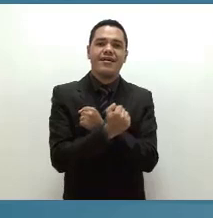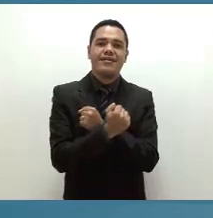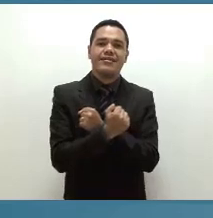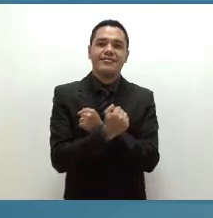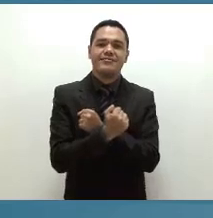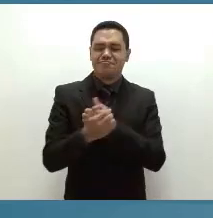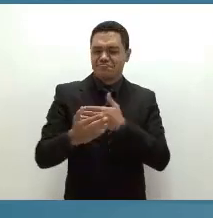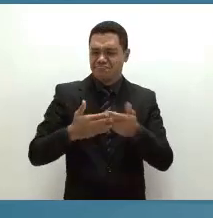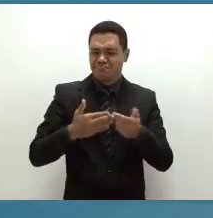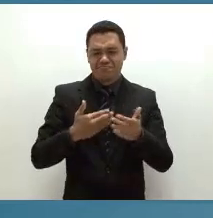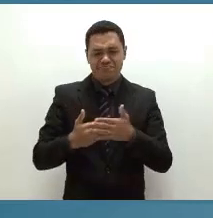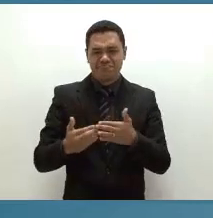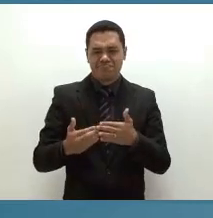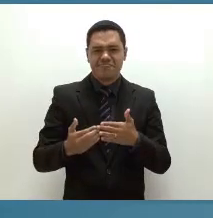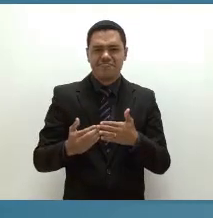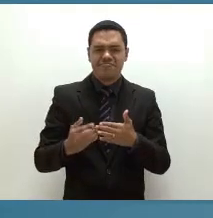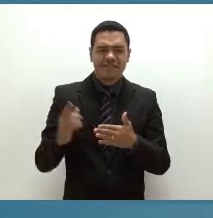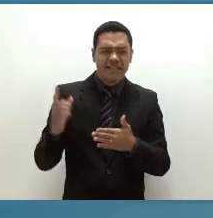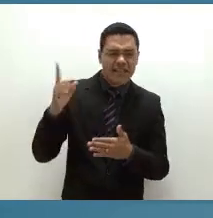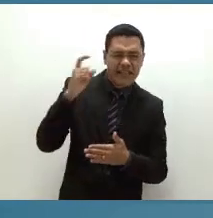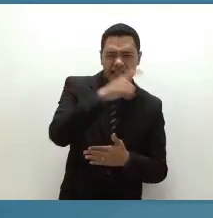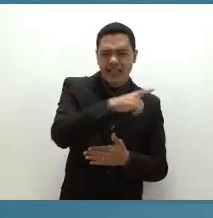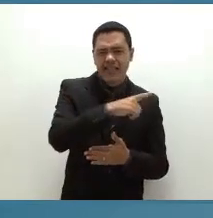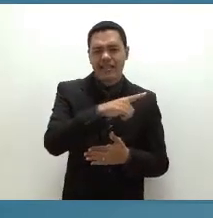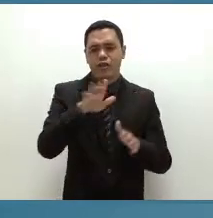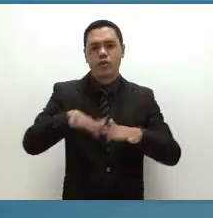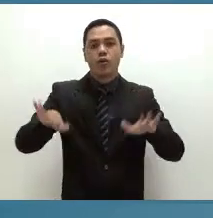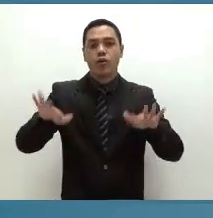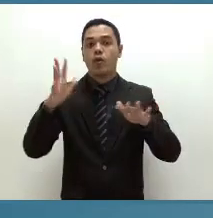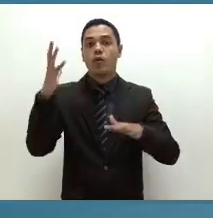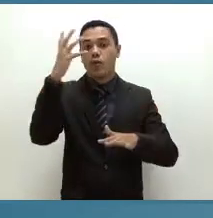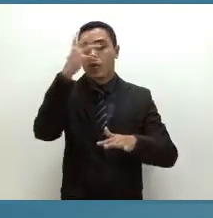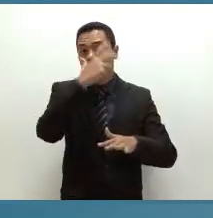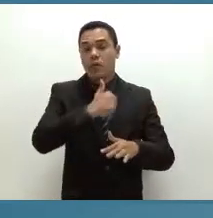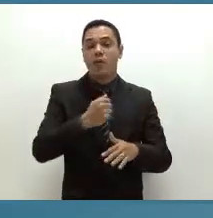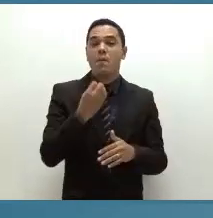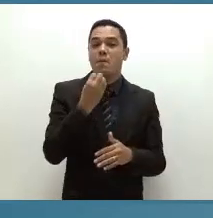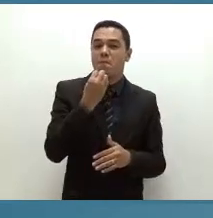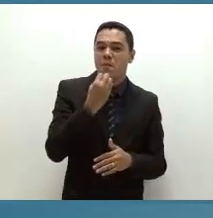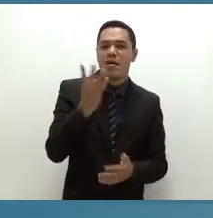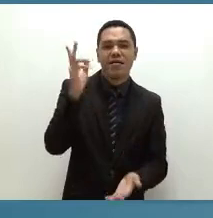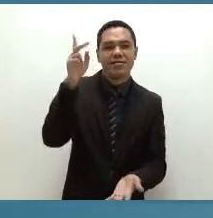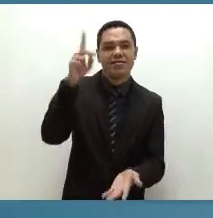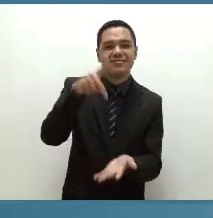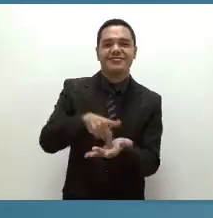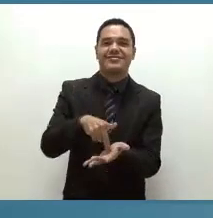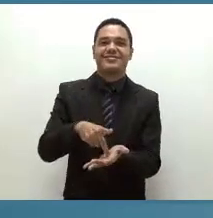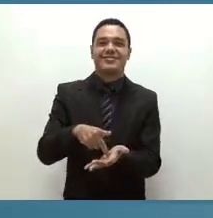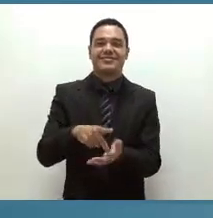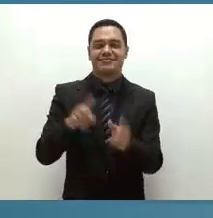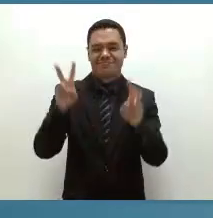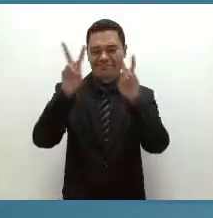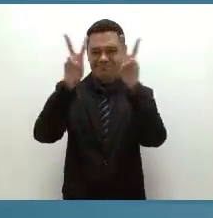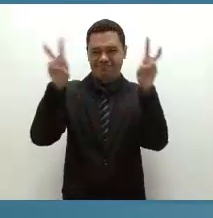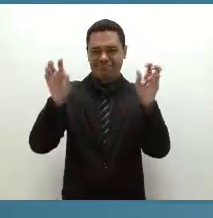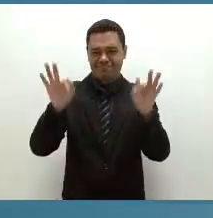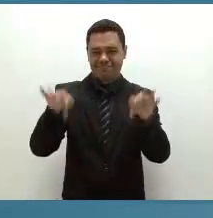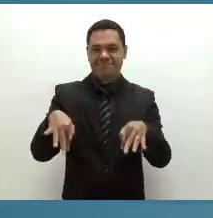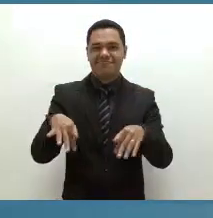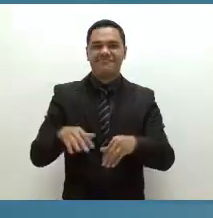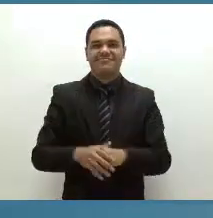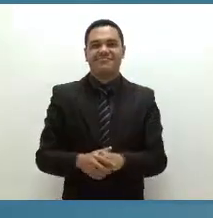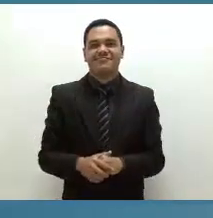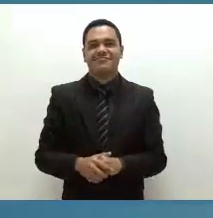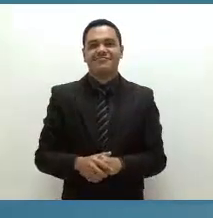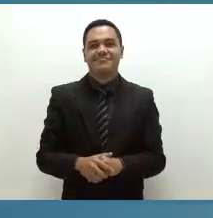qualquer risco por tudo que é belo, bom e verdadeiro. Fecho aspas.